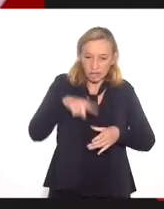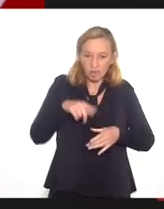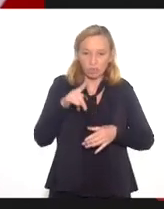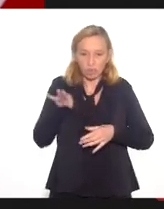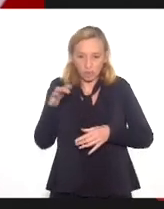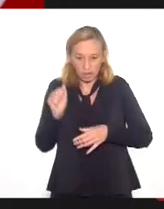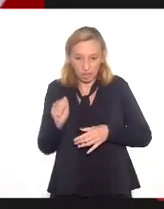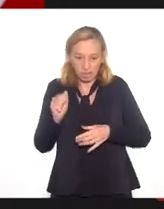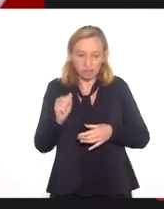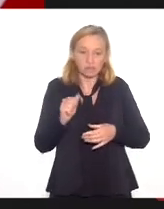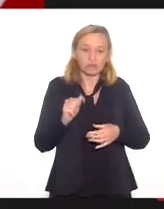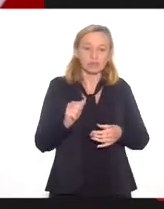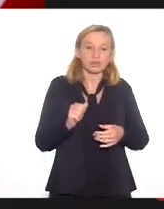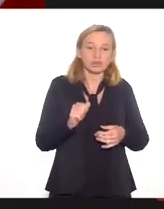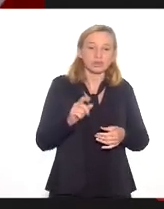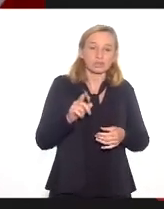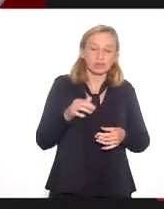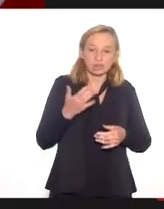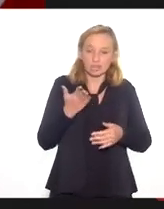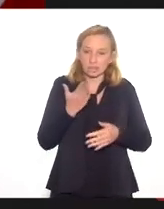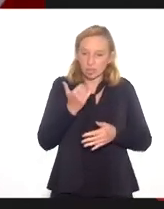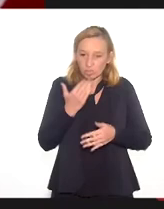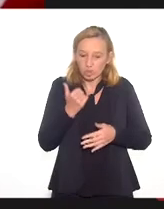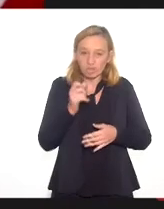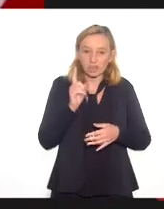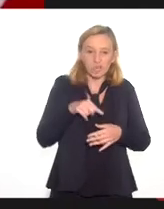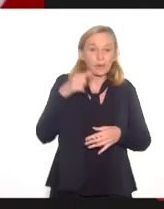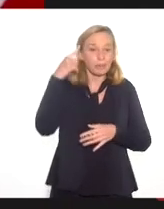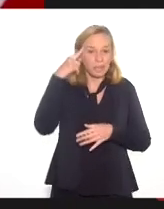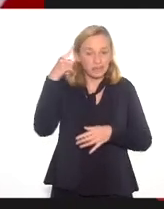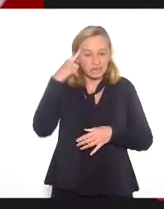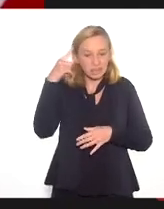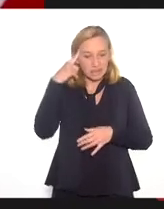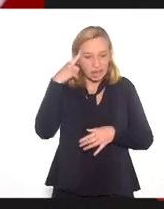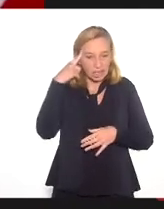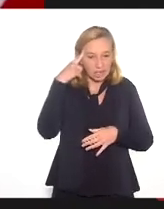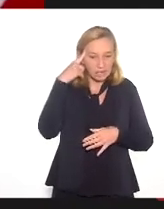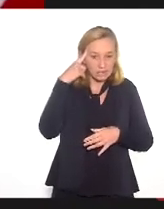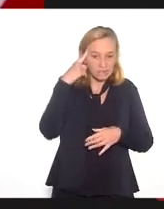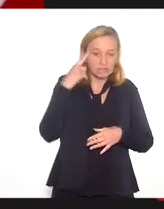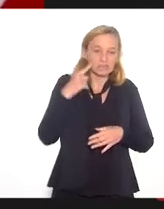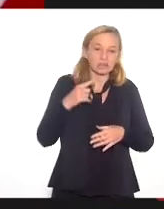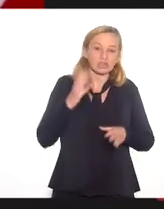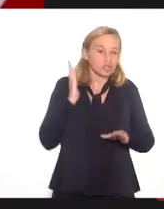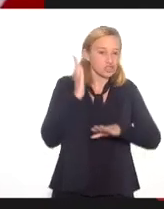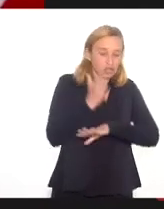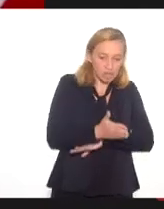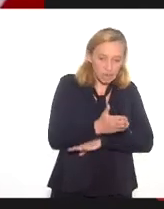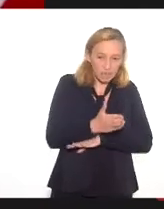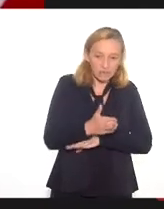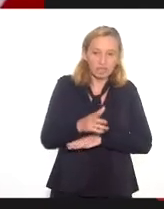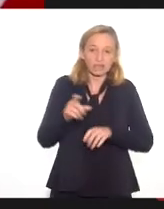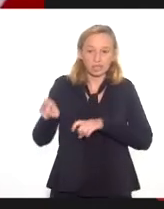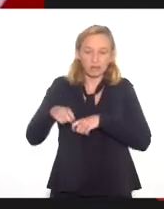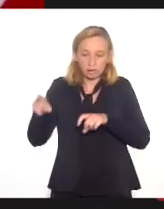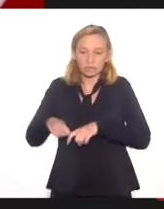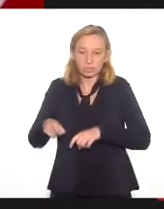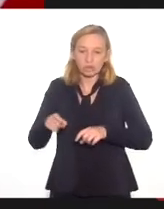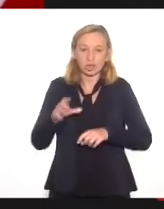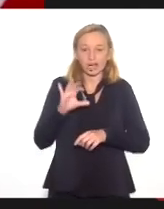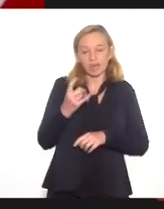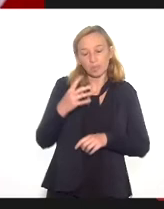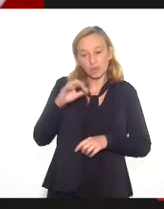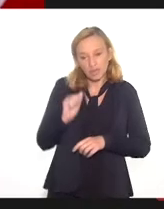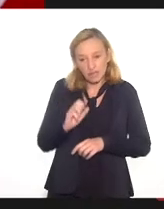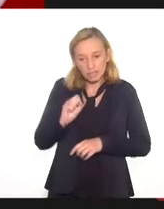de aquisição de alimentos né que é pensar na aquisição direta da agricultura familiar camponesa para